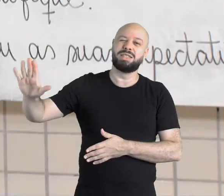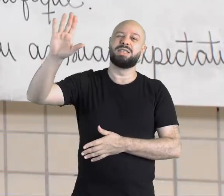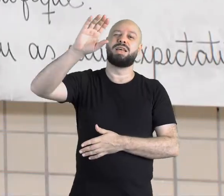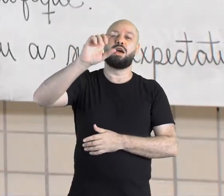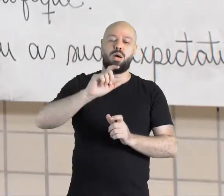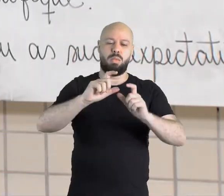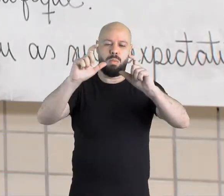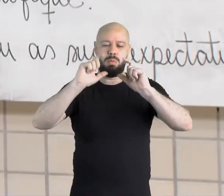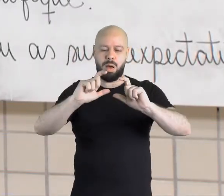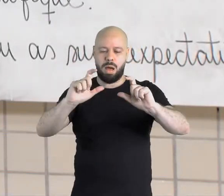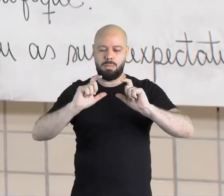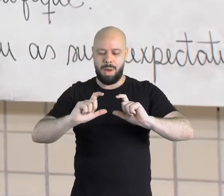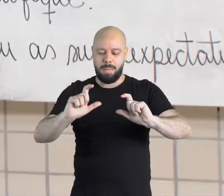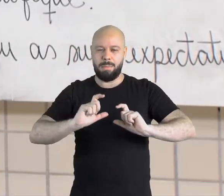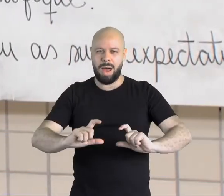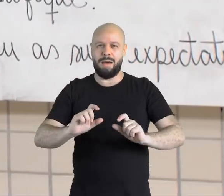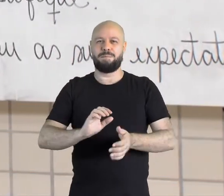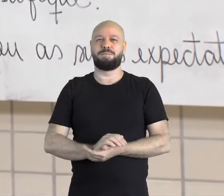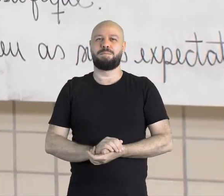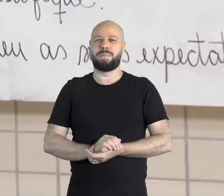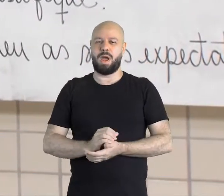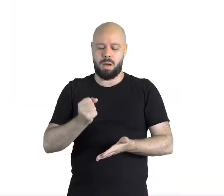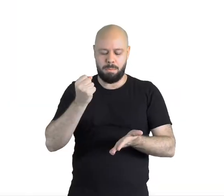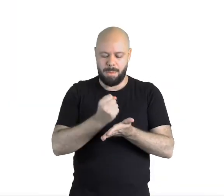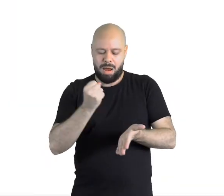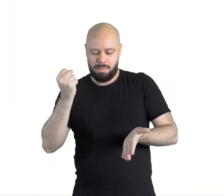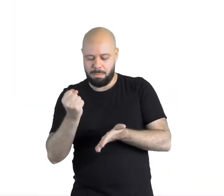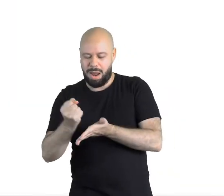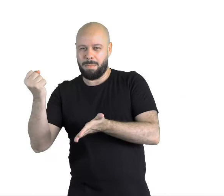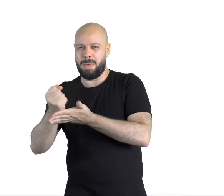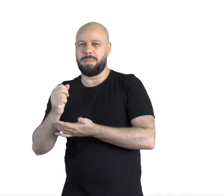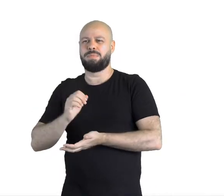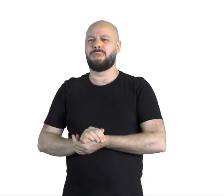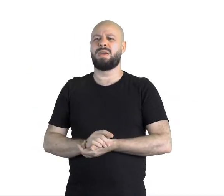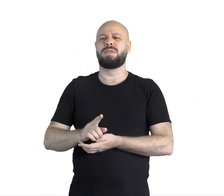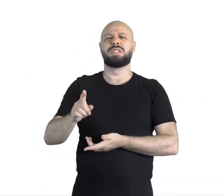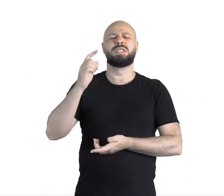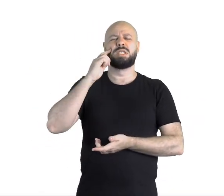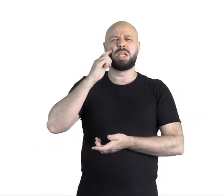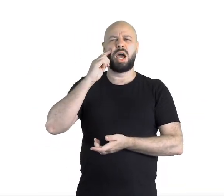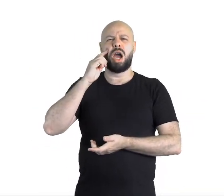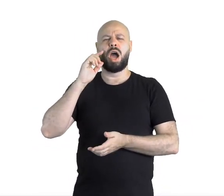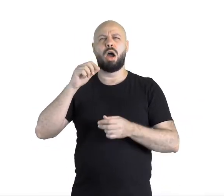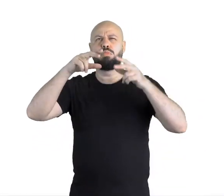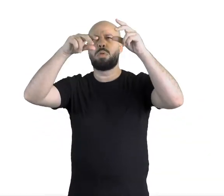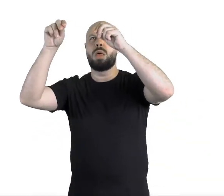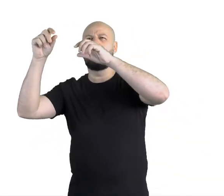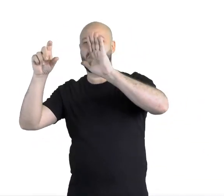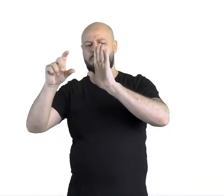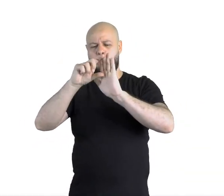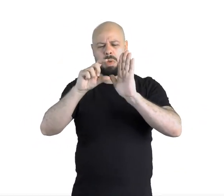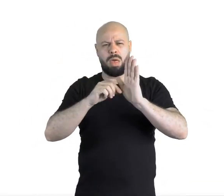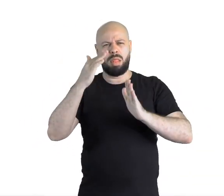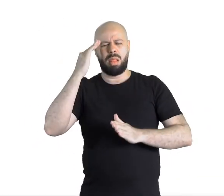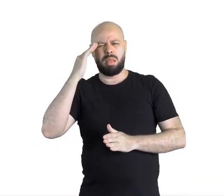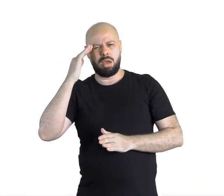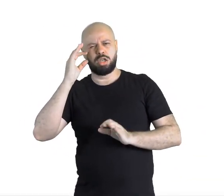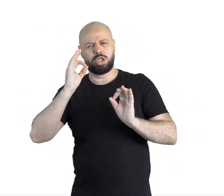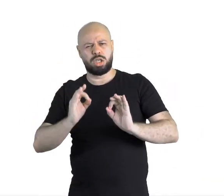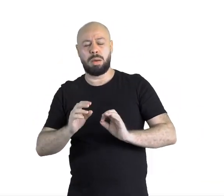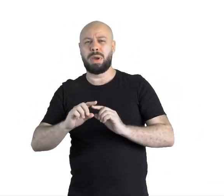talhe. Você identificou do que trata cada estrofe do cordel, mas de maneira